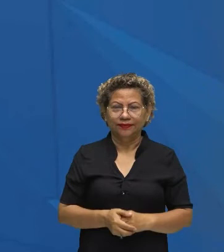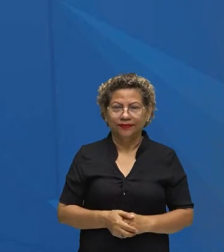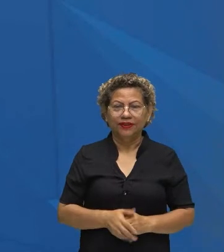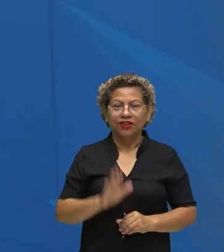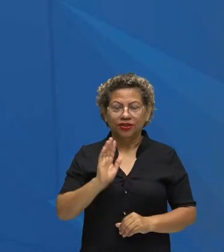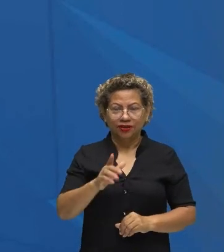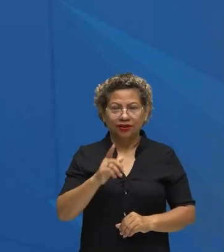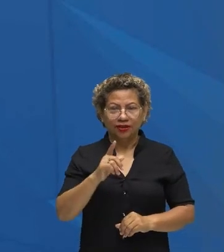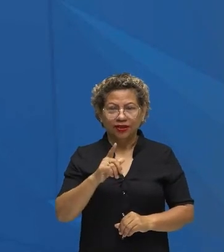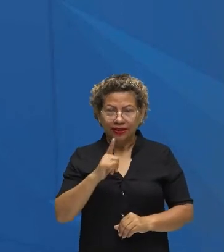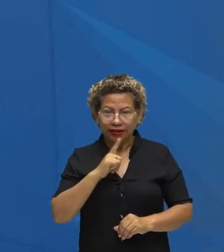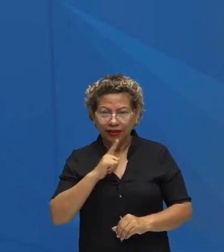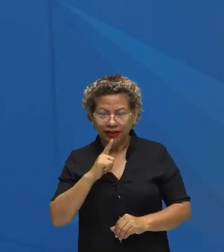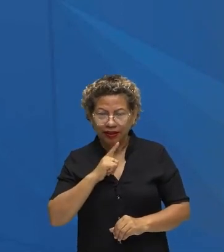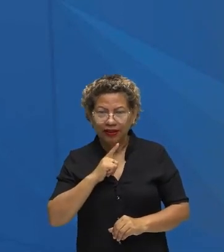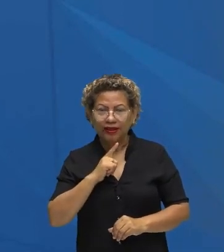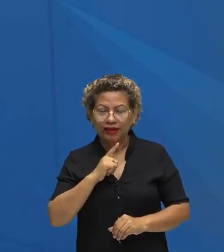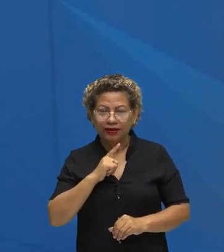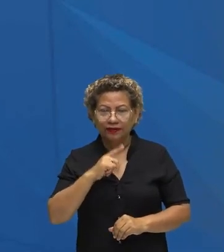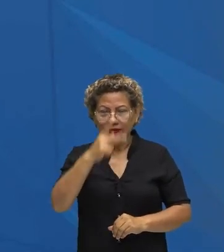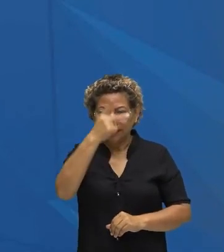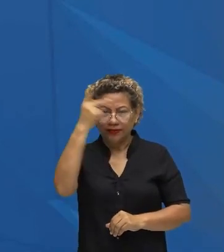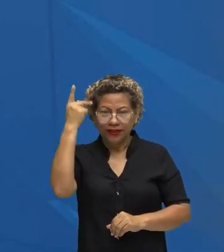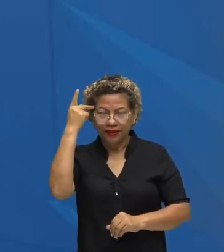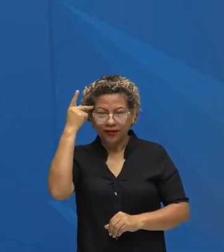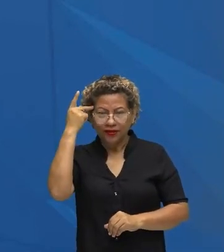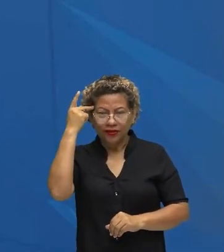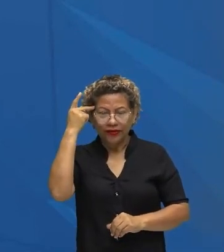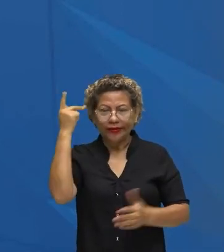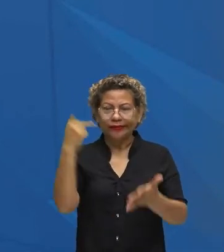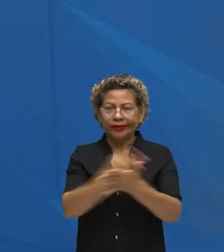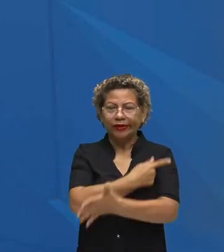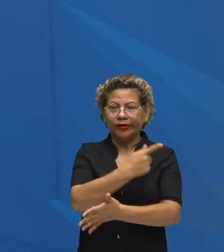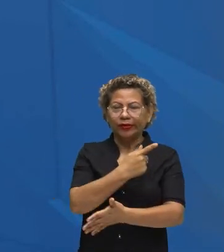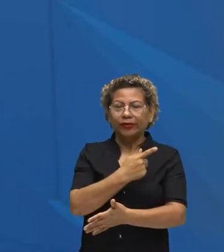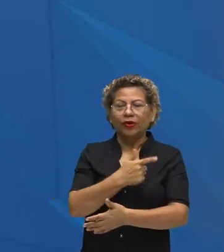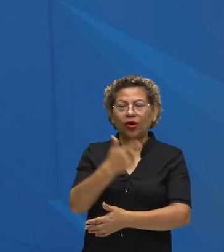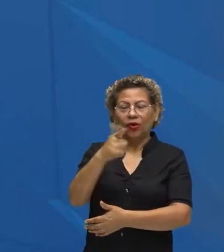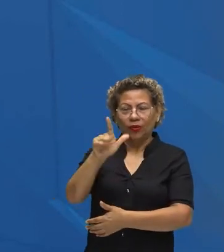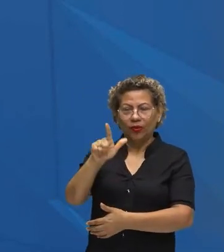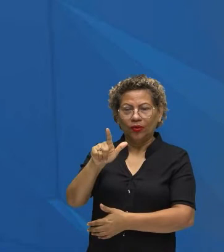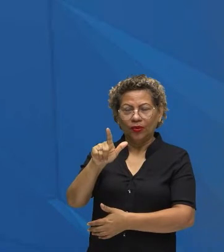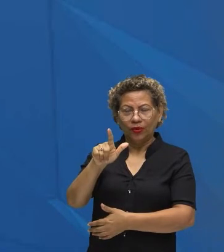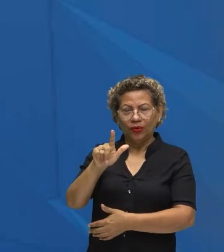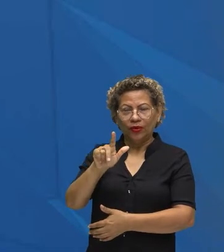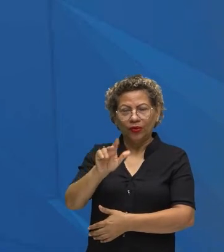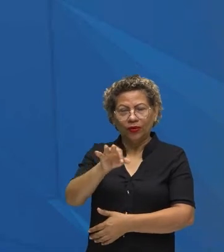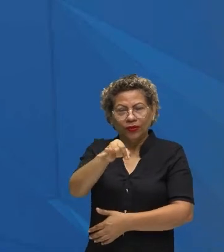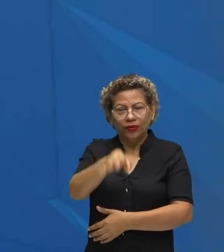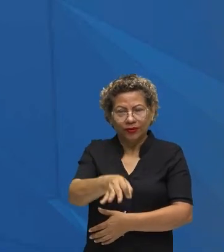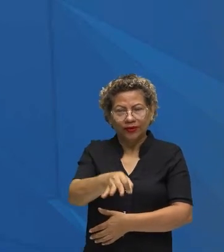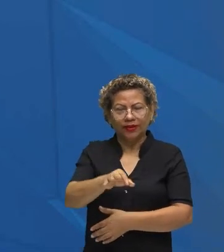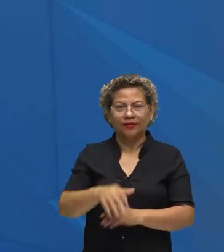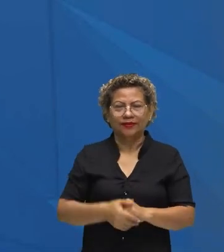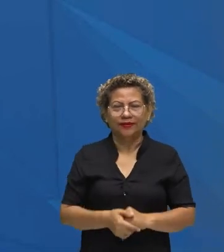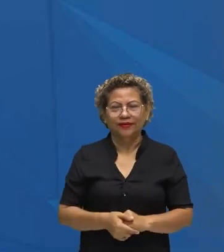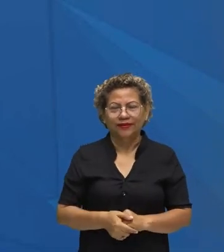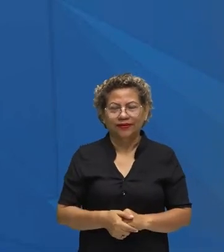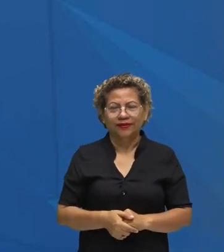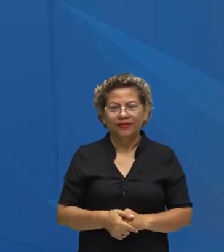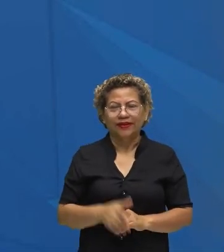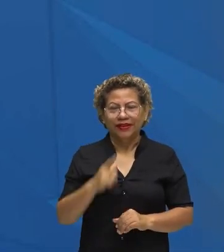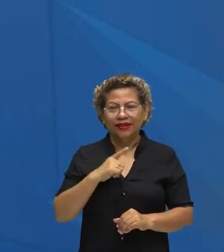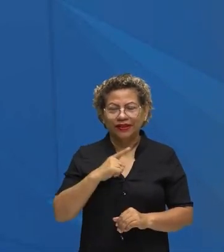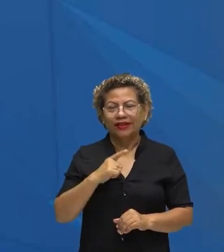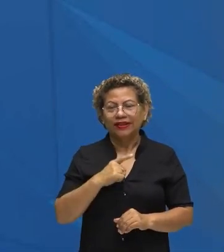gente que errou e teve gente que acertou. E olha, tem gente pedindo ajuda no chat, não vale mais, porque já passou o